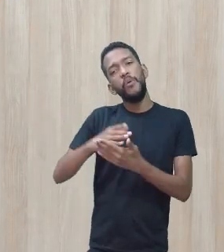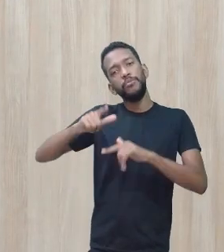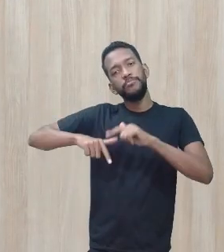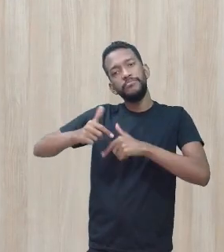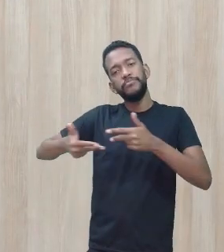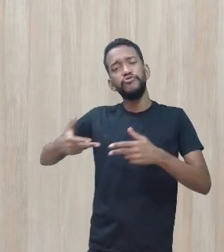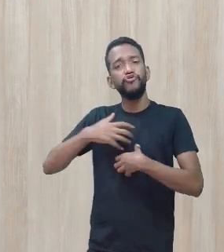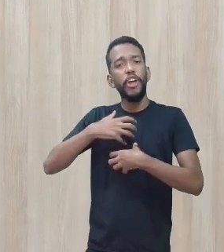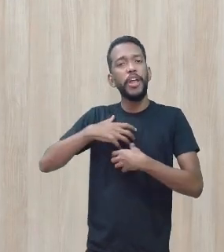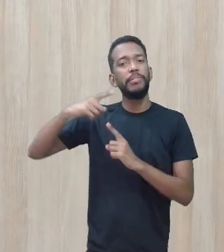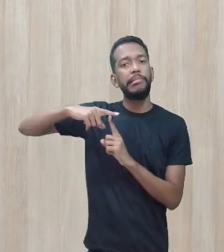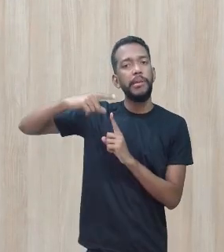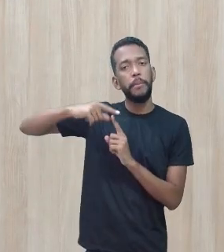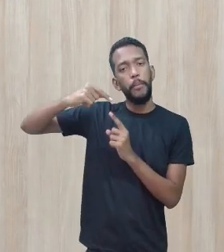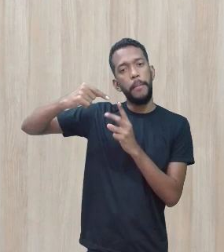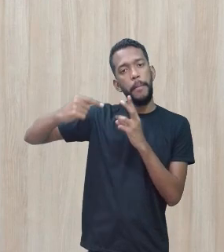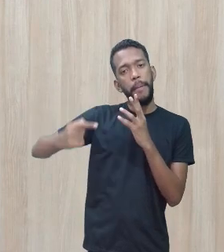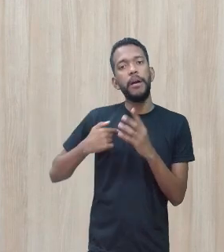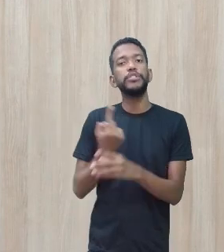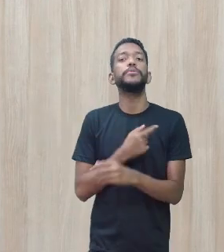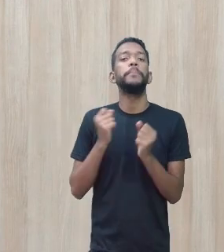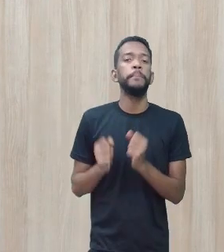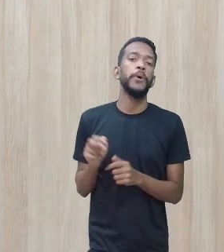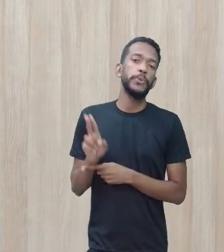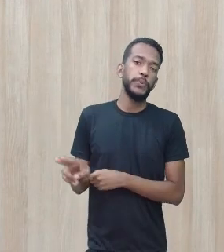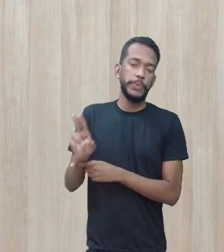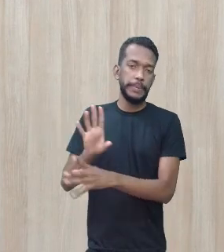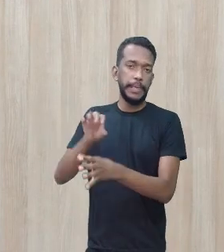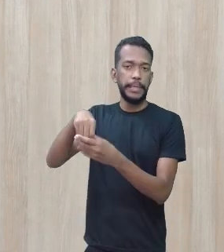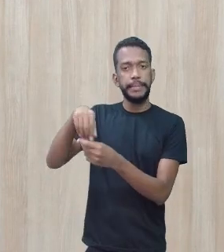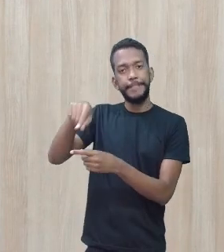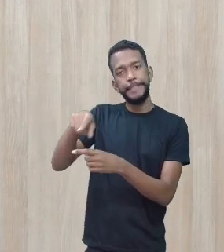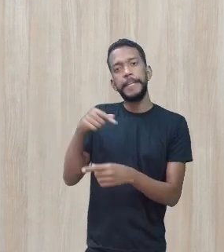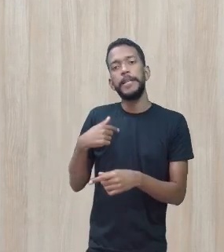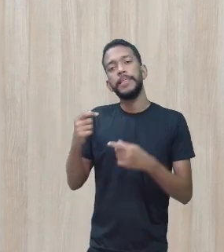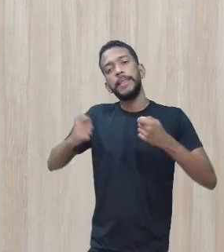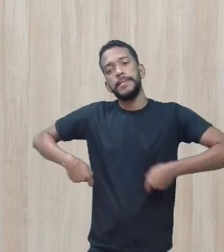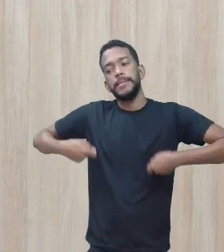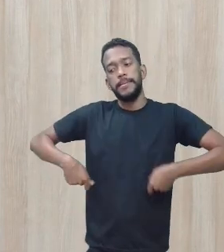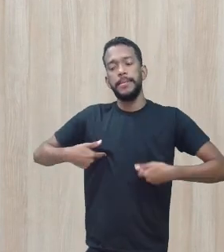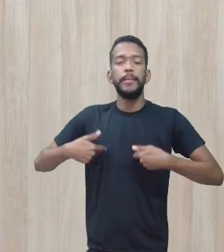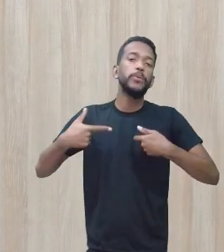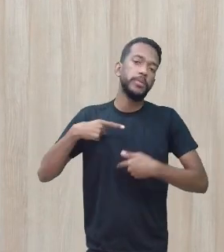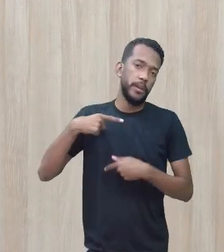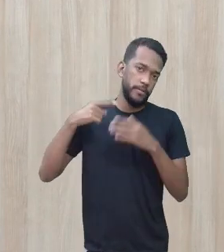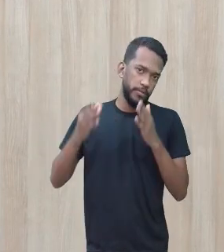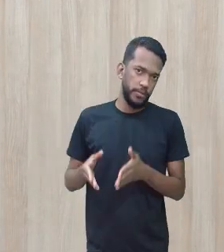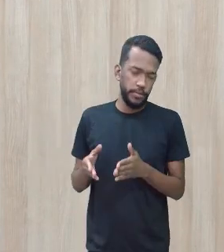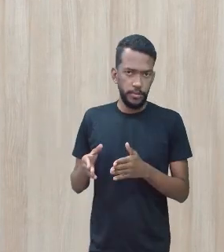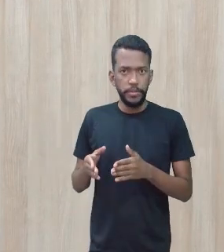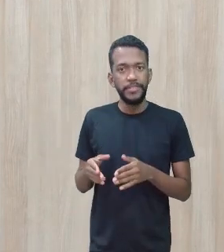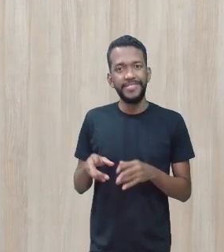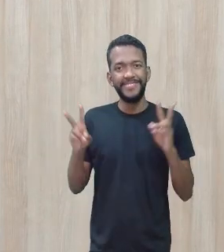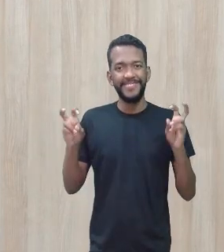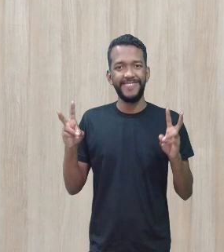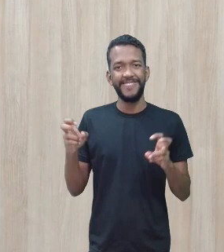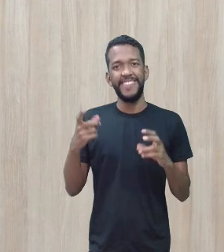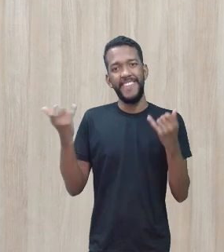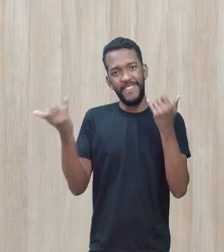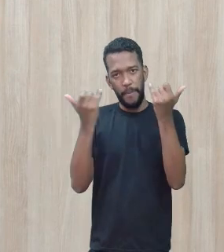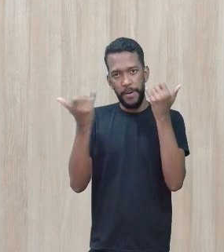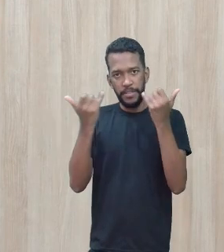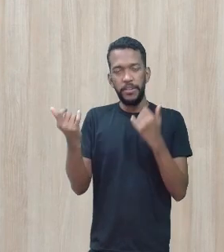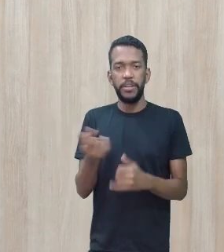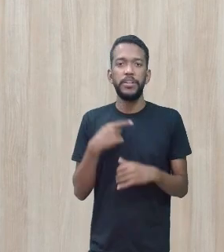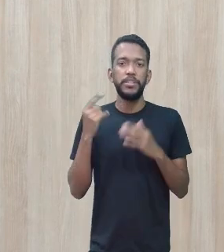algumas maneiras que eu posso utilizar de acordo com a necessidade que eu tenho em relação àquela informação. Vimos